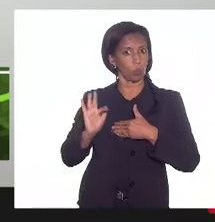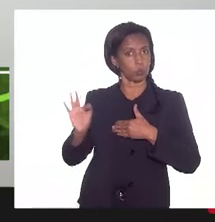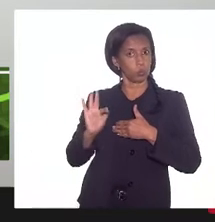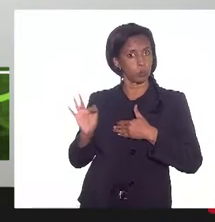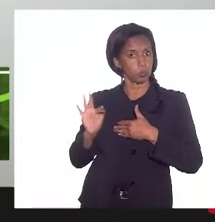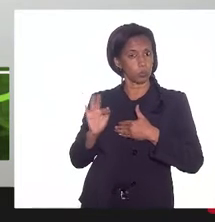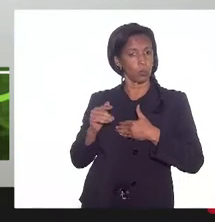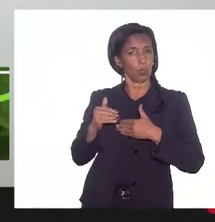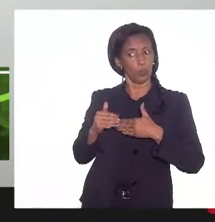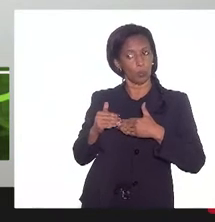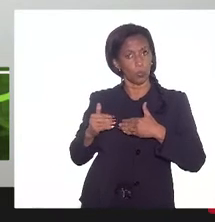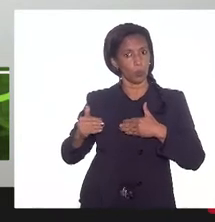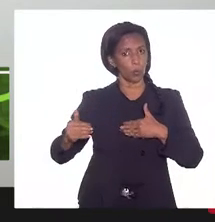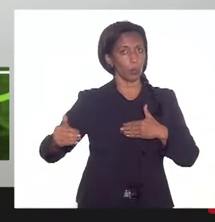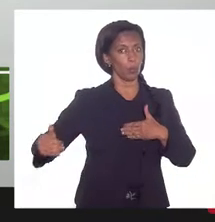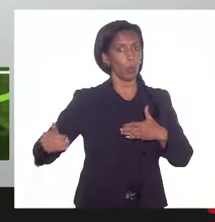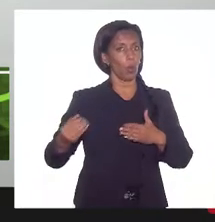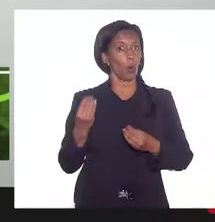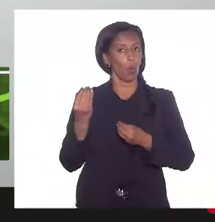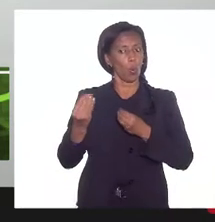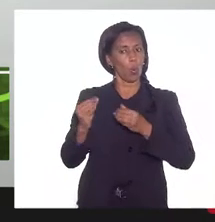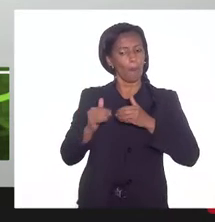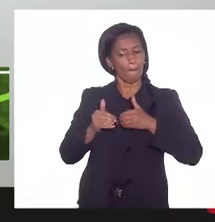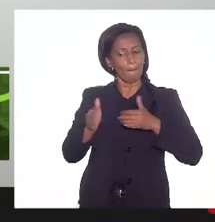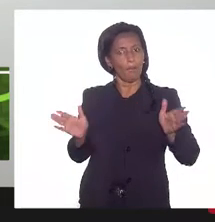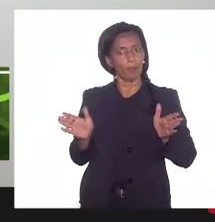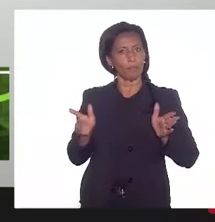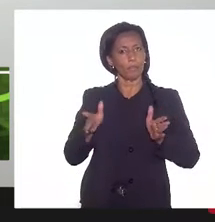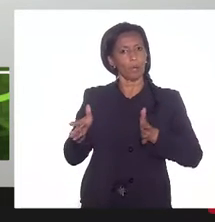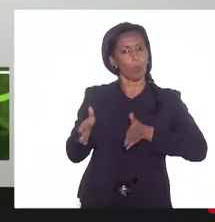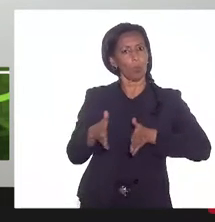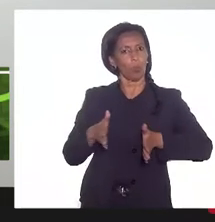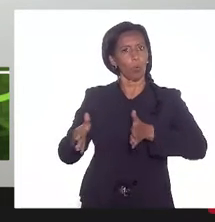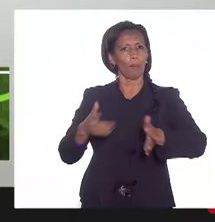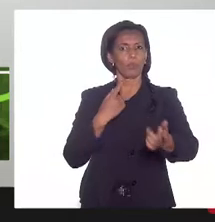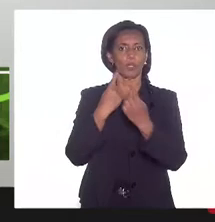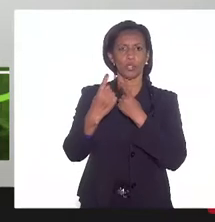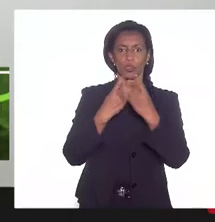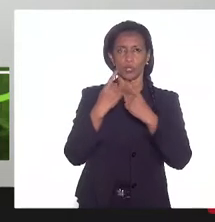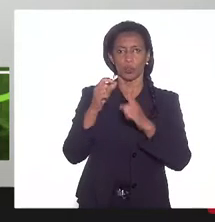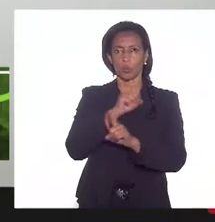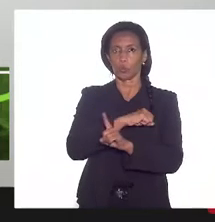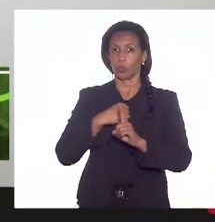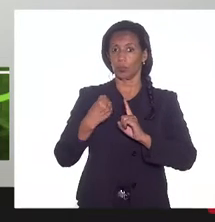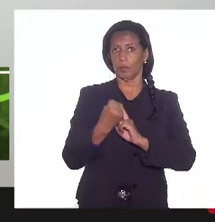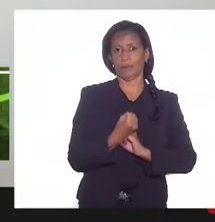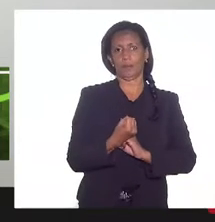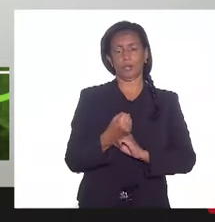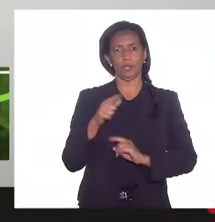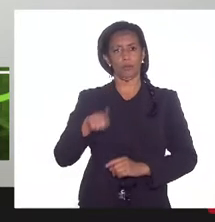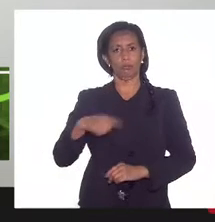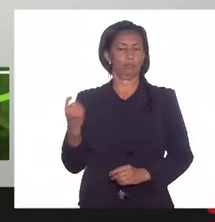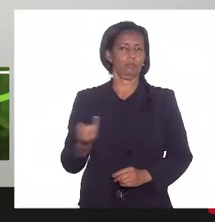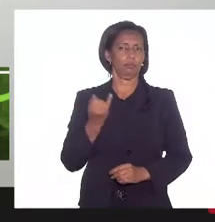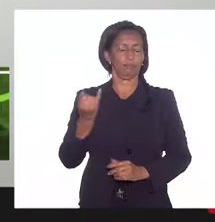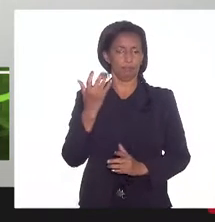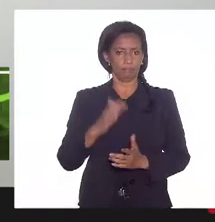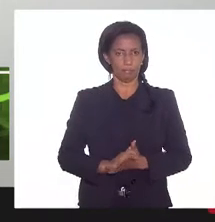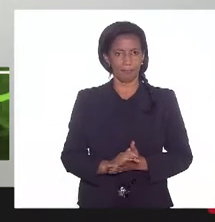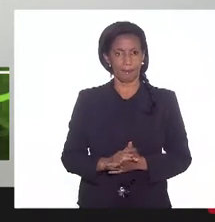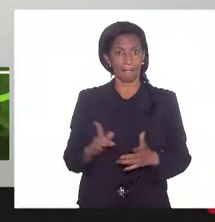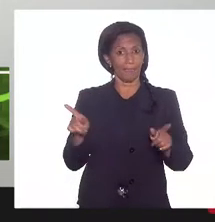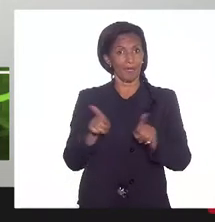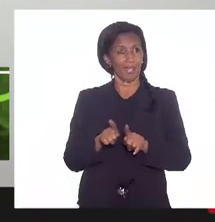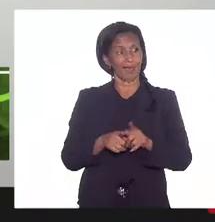porosidade né como ela é a porta aberta das universidades pra dialogar com o conjunto da sociedade isso é muito muito importante está aqui